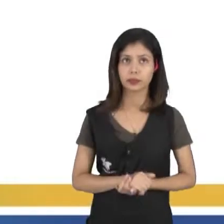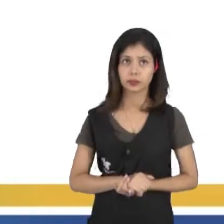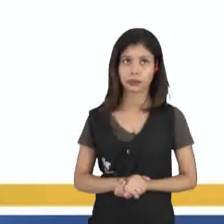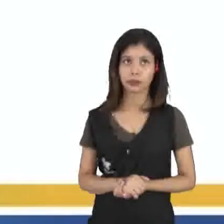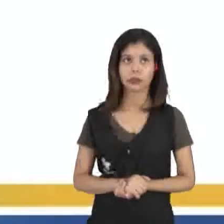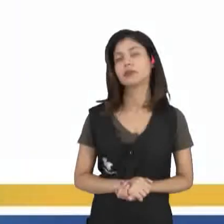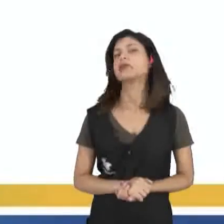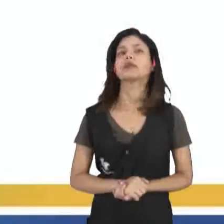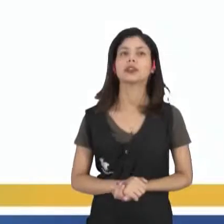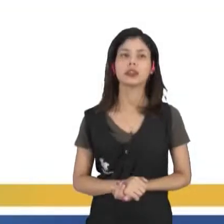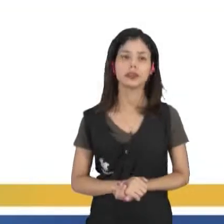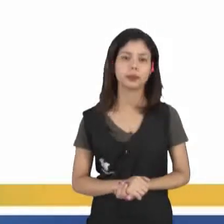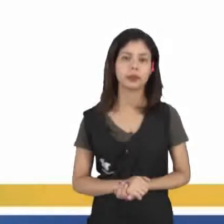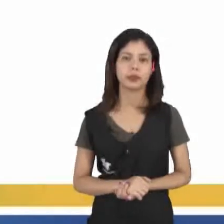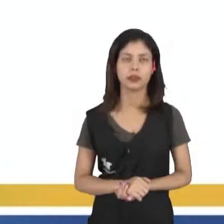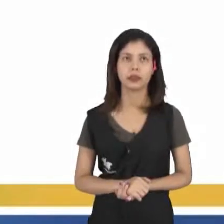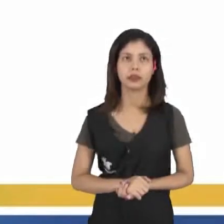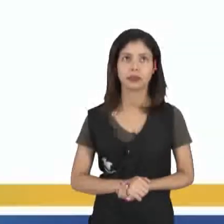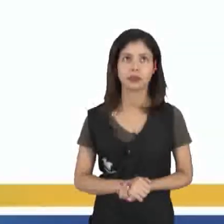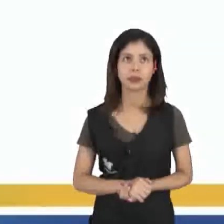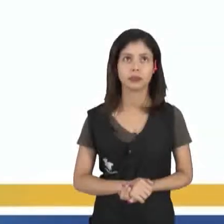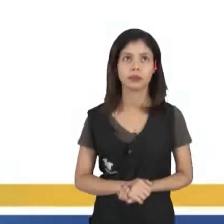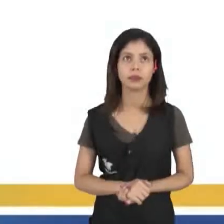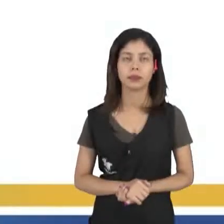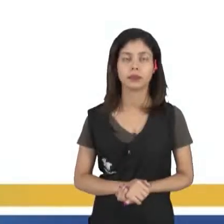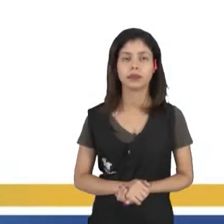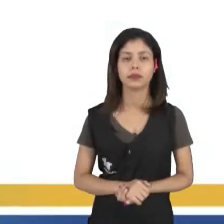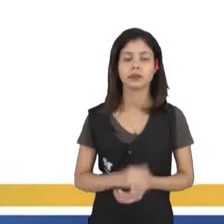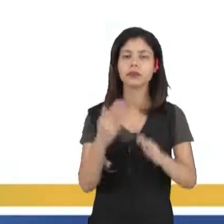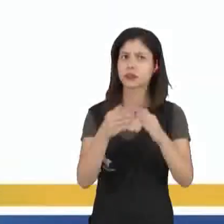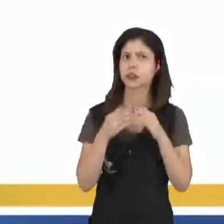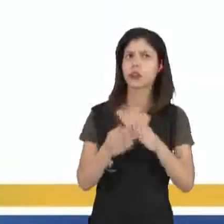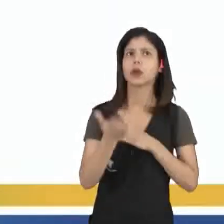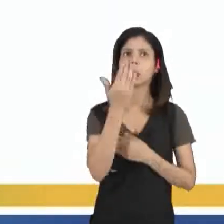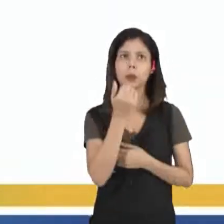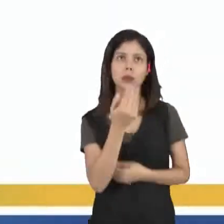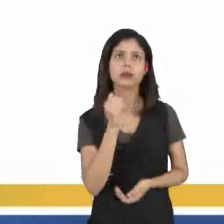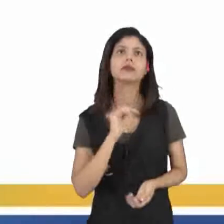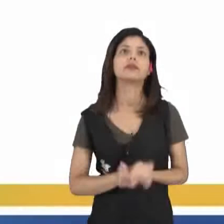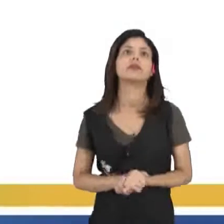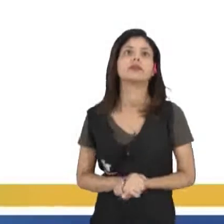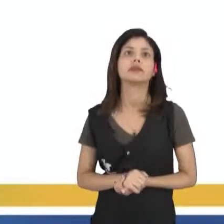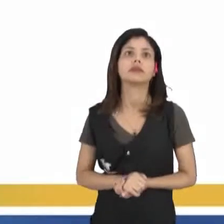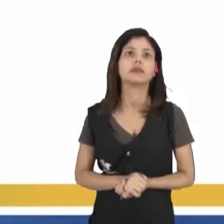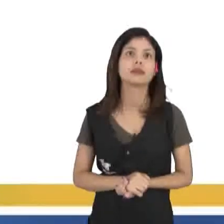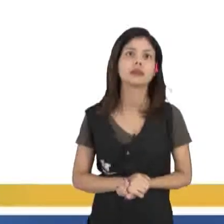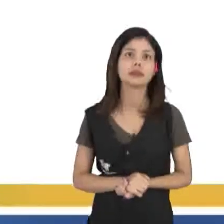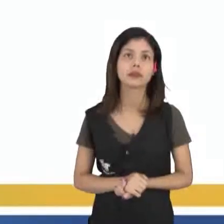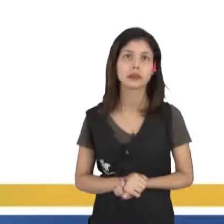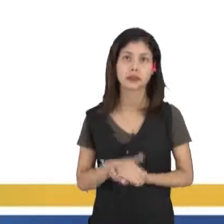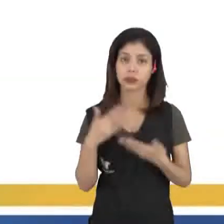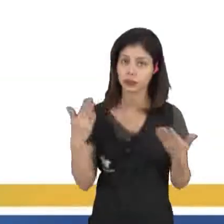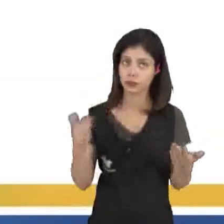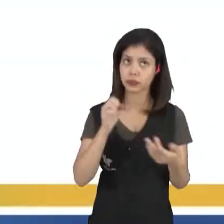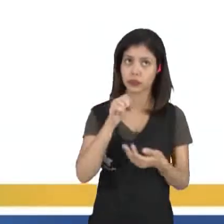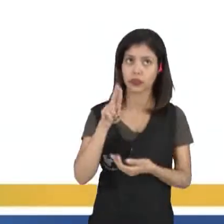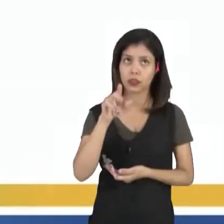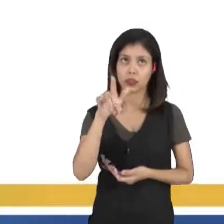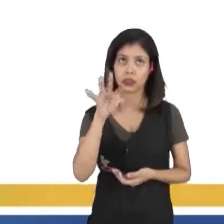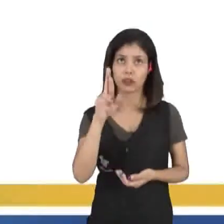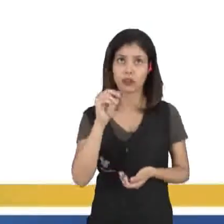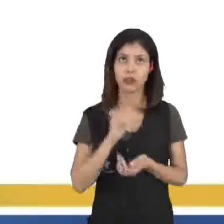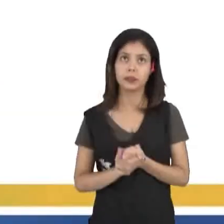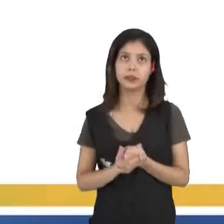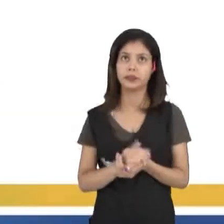nossos exercícios do dia. Olha lá. A favor da alimentação, né, slow food, né, a favor